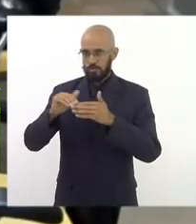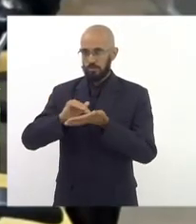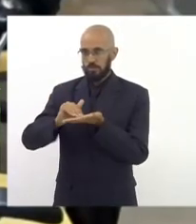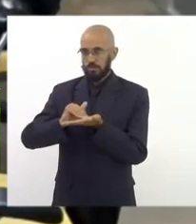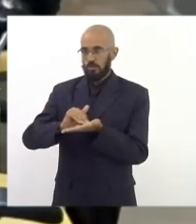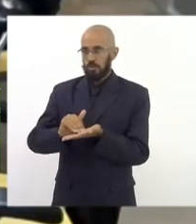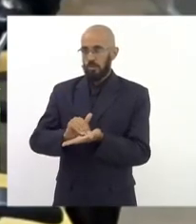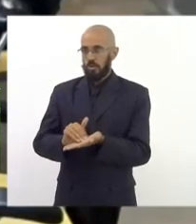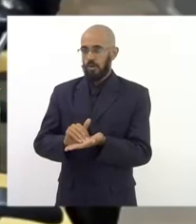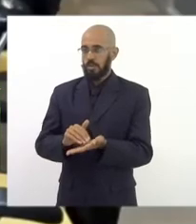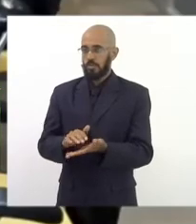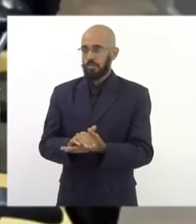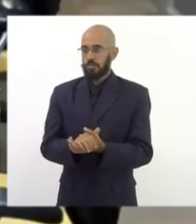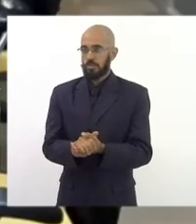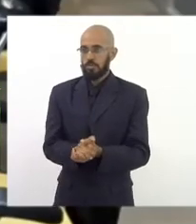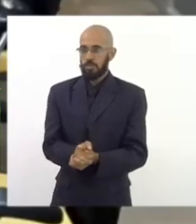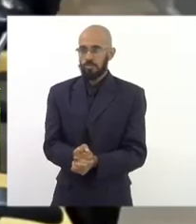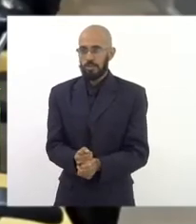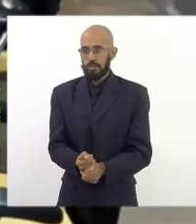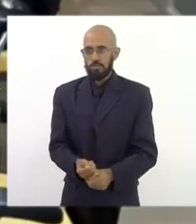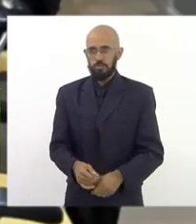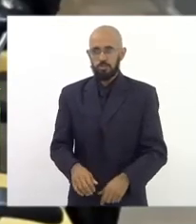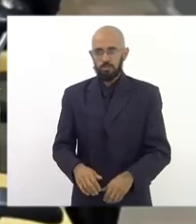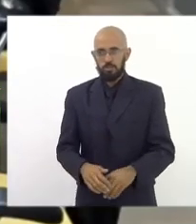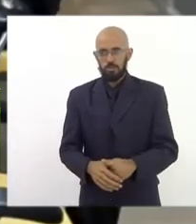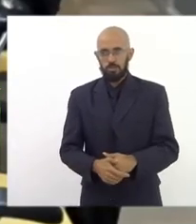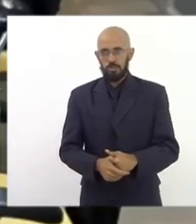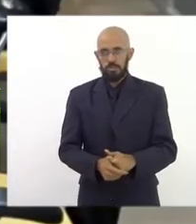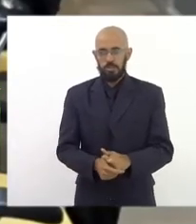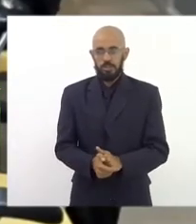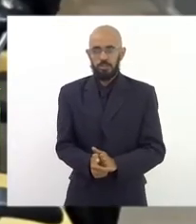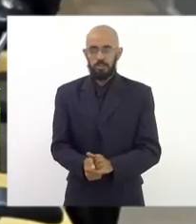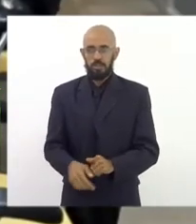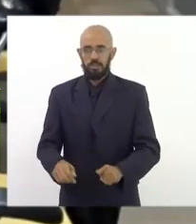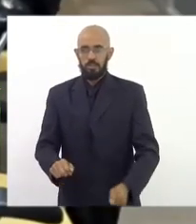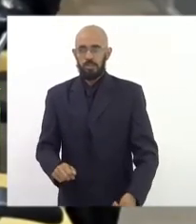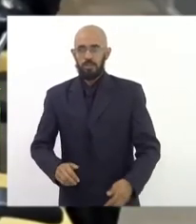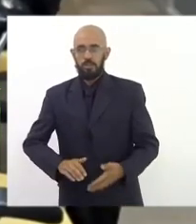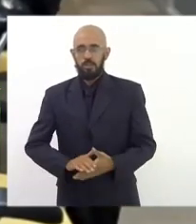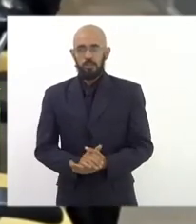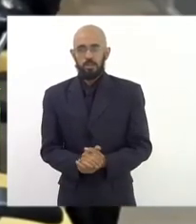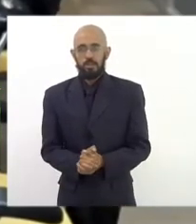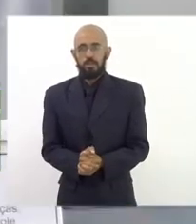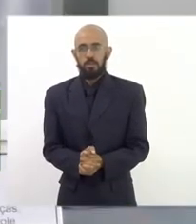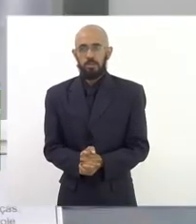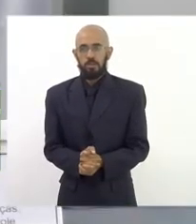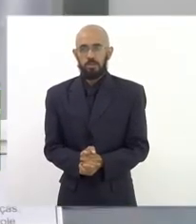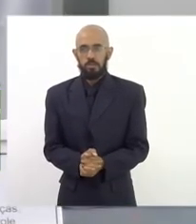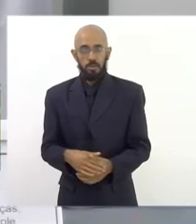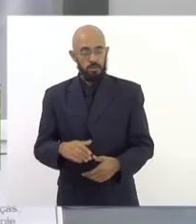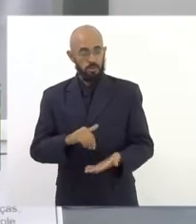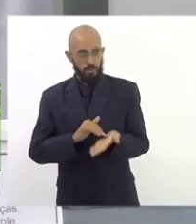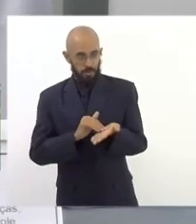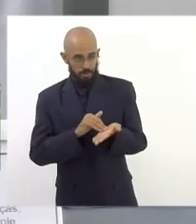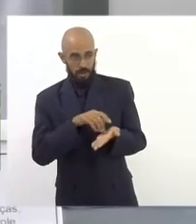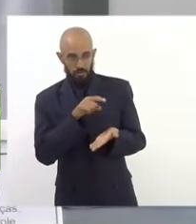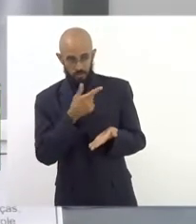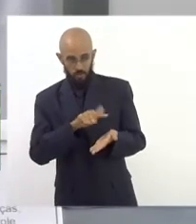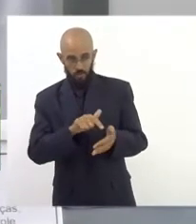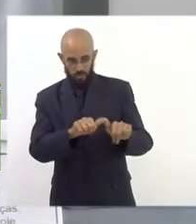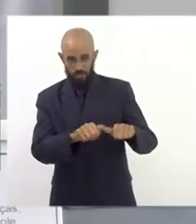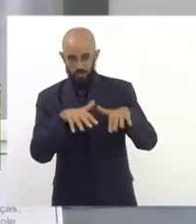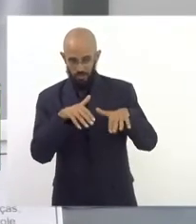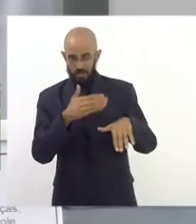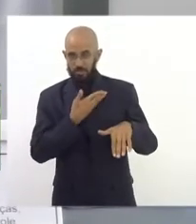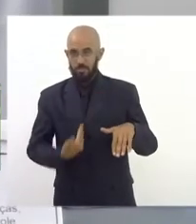anos, que começa a tomar corpo, enfim. Secretário, essa é uma próxima audiência pública que a gente